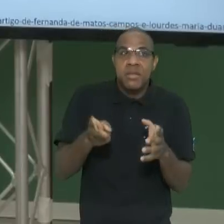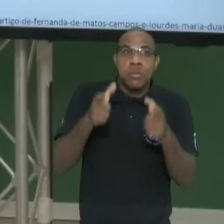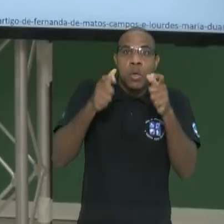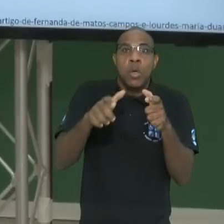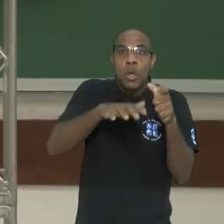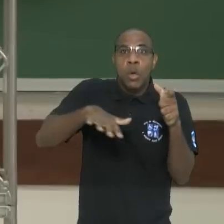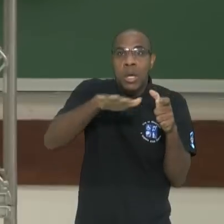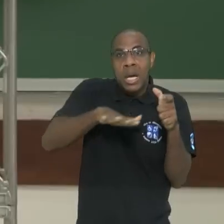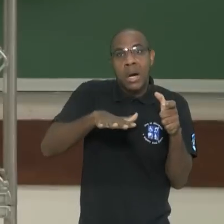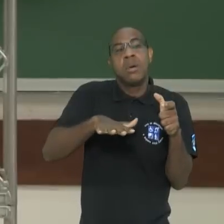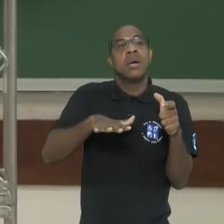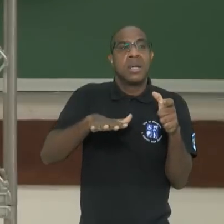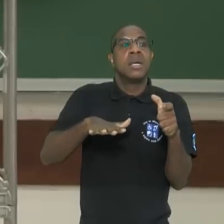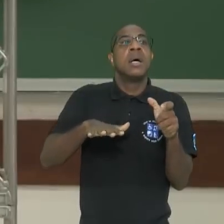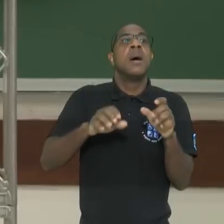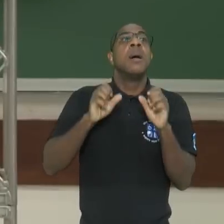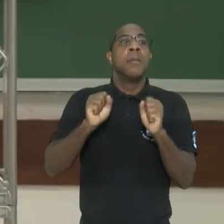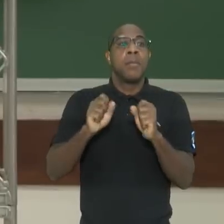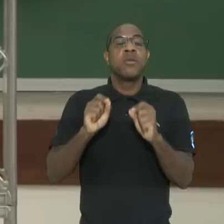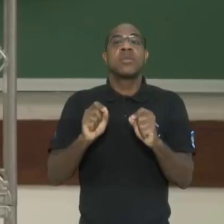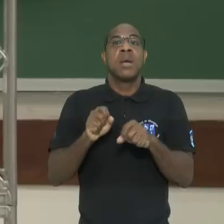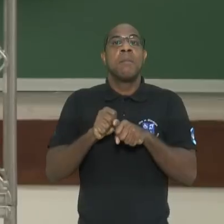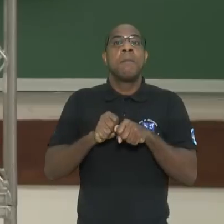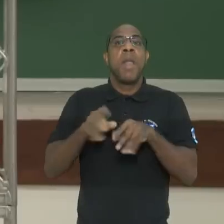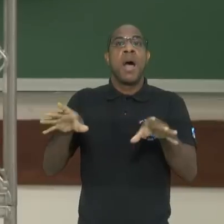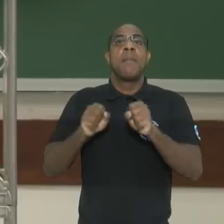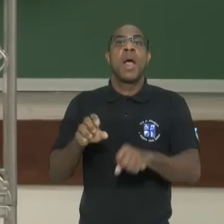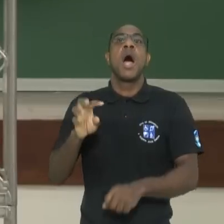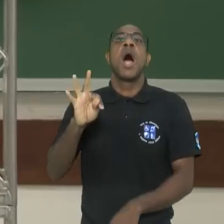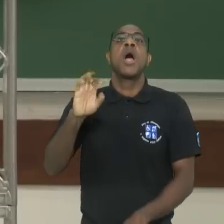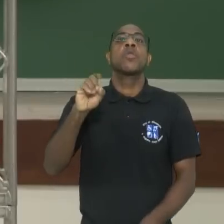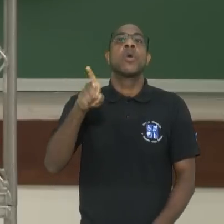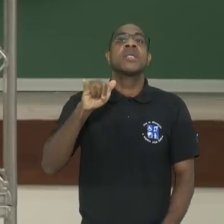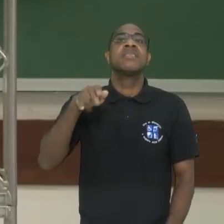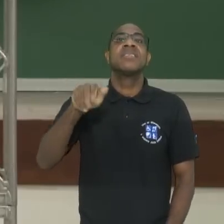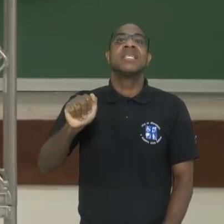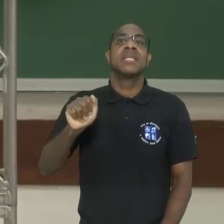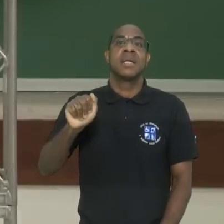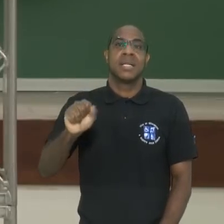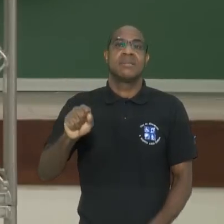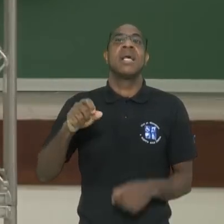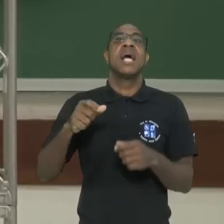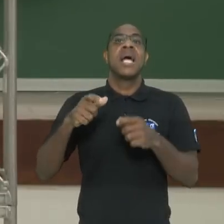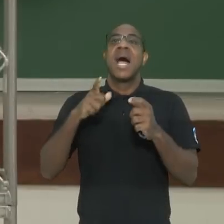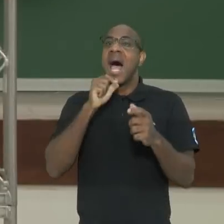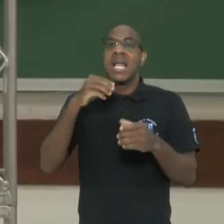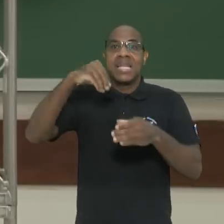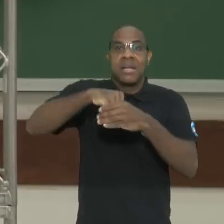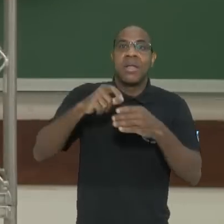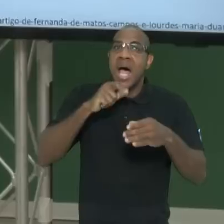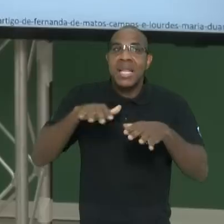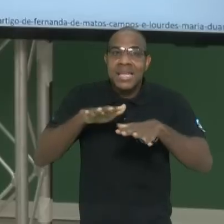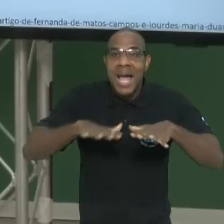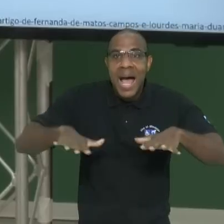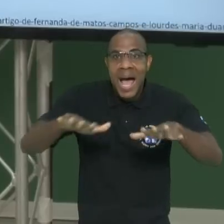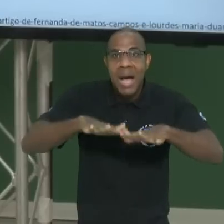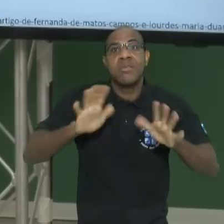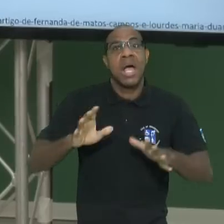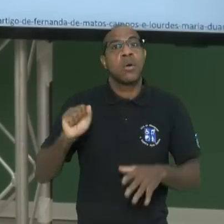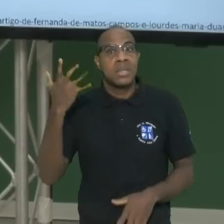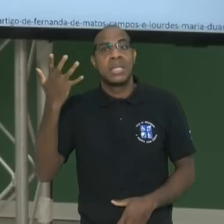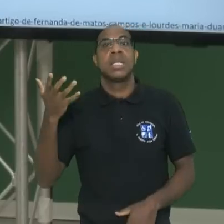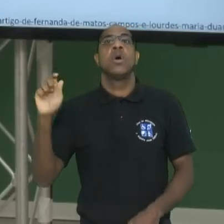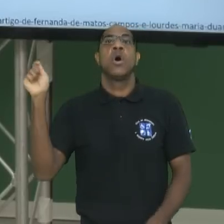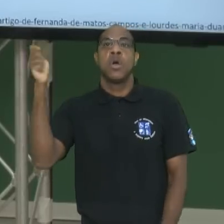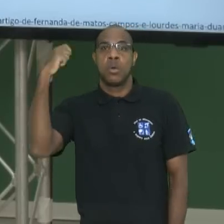e isso acaba provocando a liberação de muitas toxinas na água. Isso acontece em vários lugares, já aconteceu no Rio Grande do Sul.